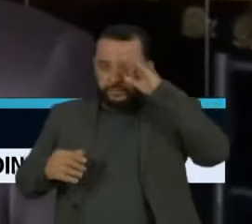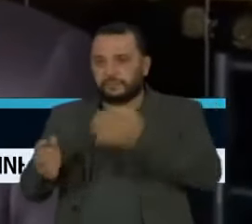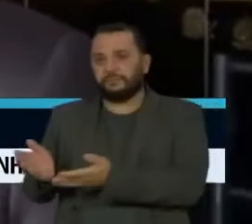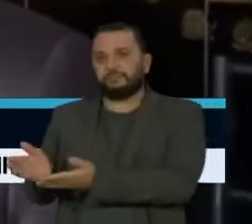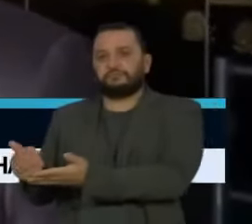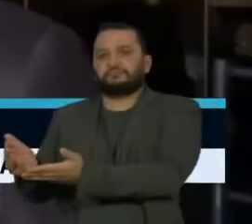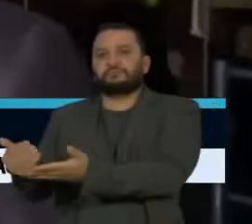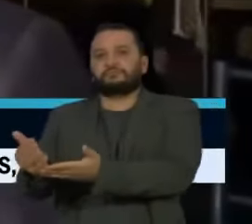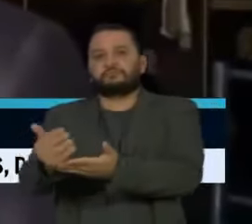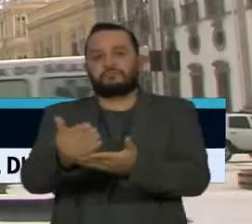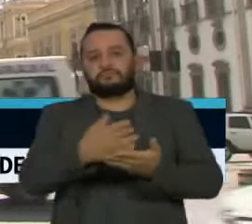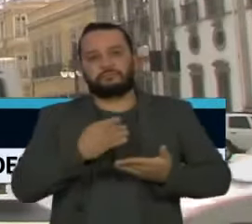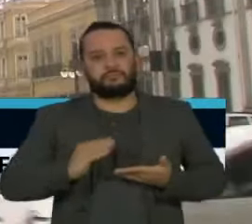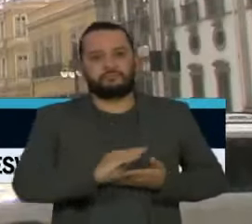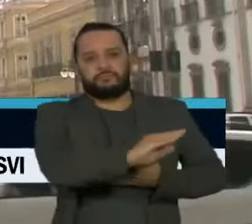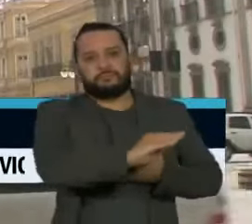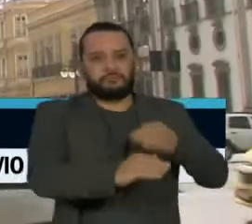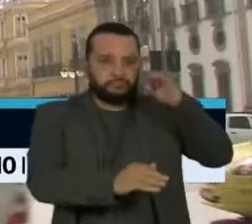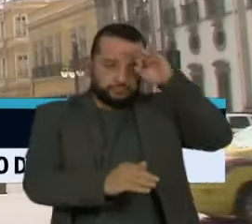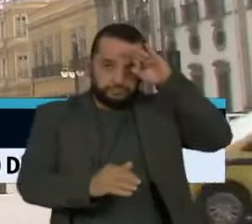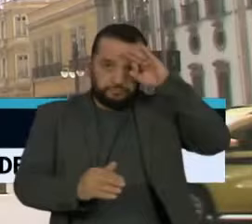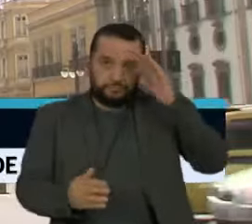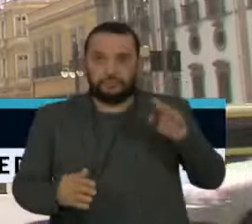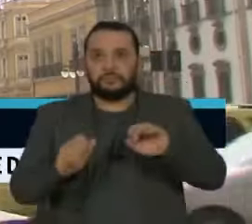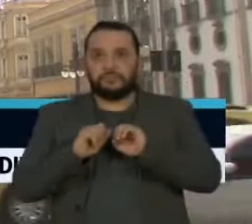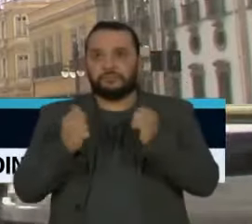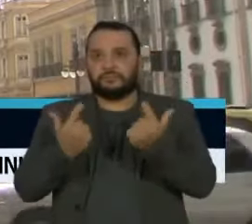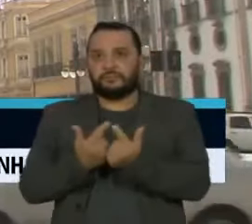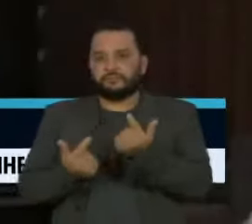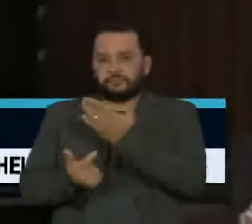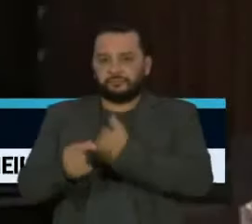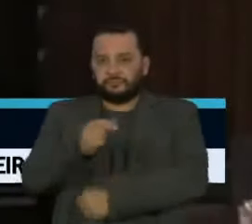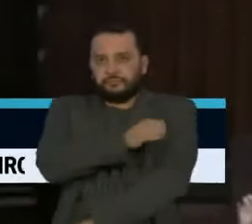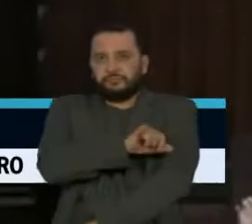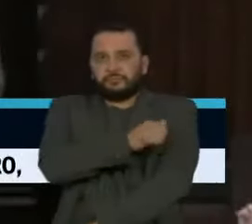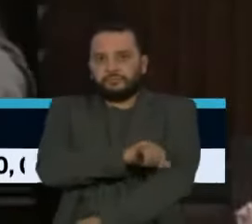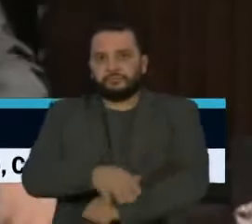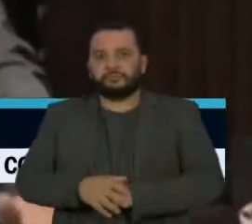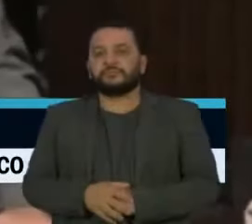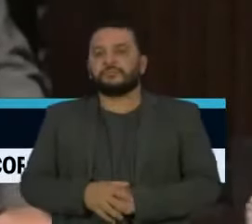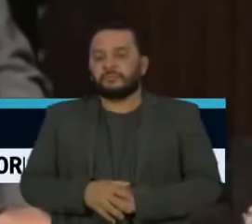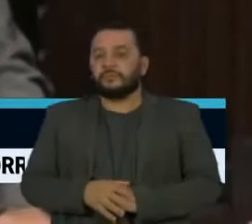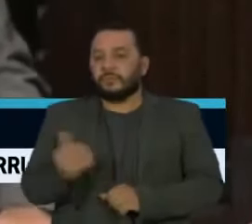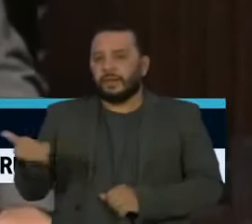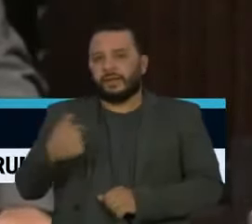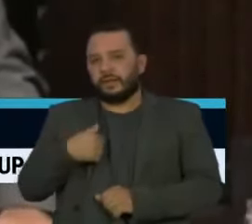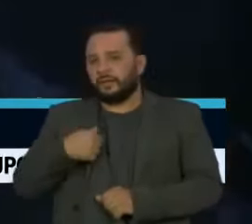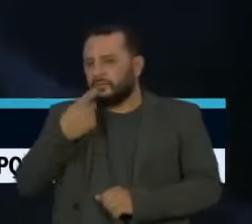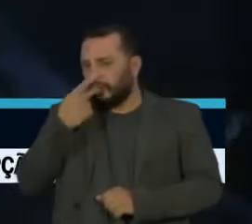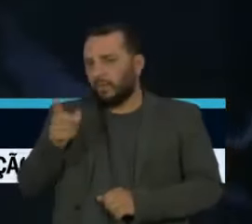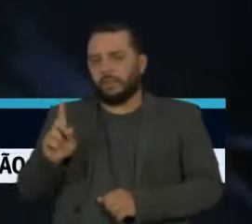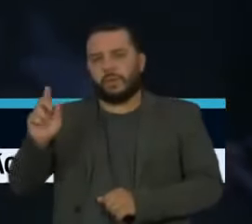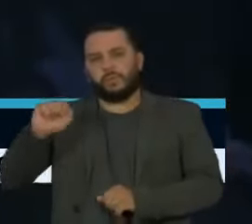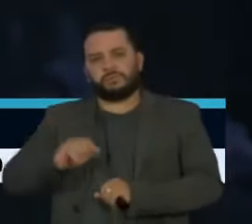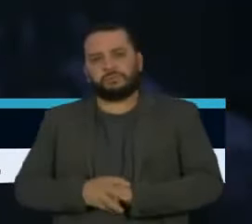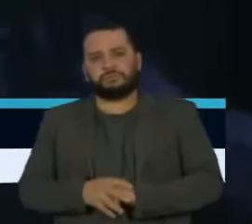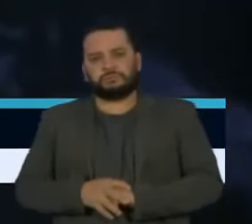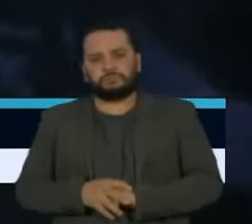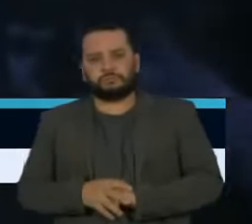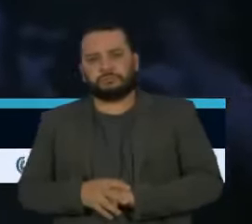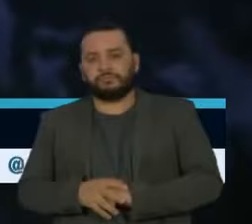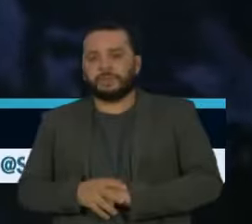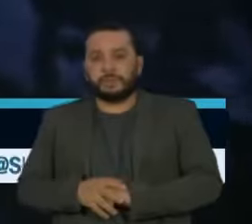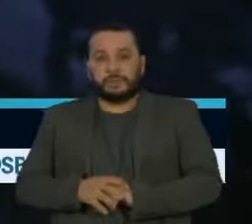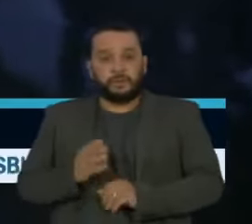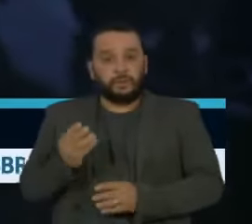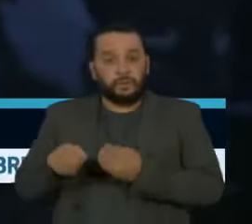deputado estadual Flávio Bolsonaro, na Assembleia Legislativa do Rio. O parlamentar nega. A